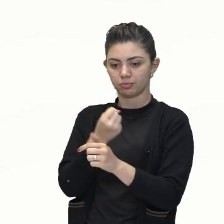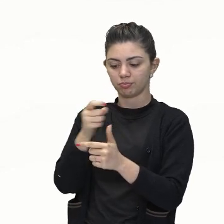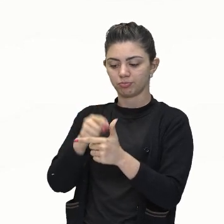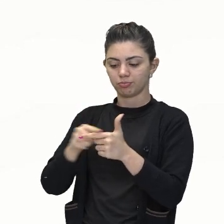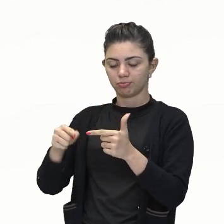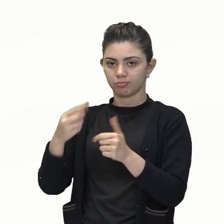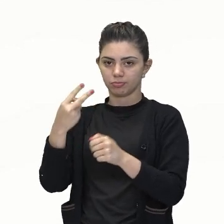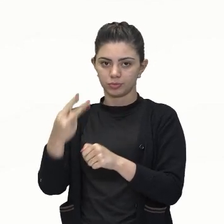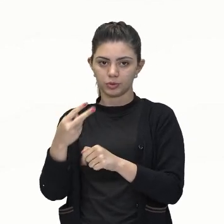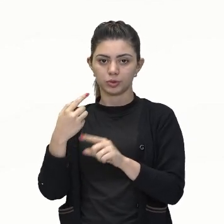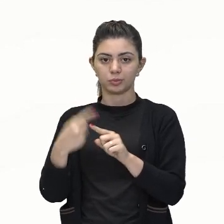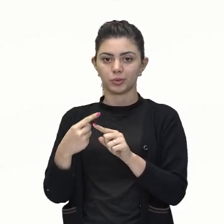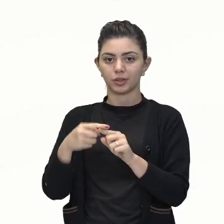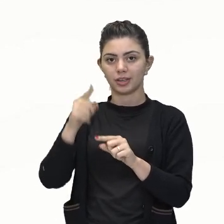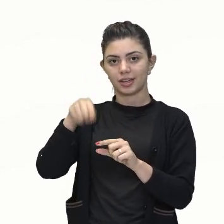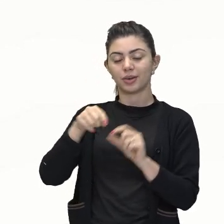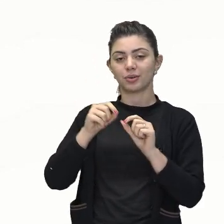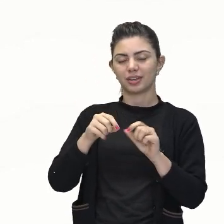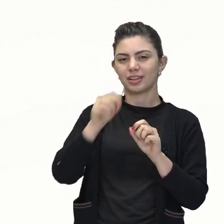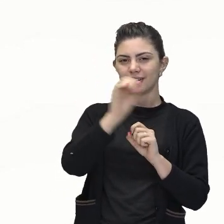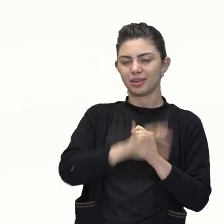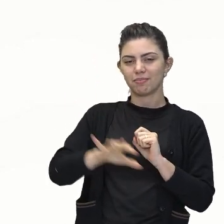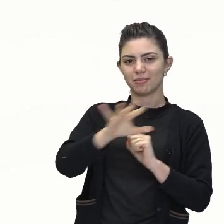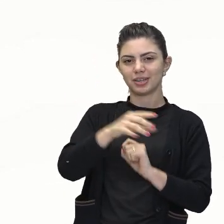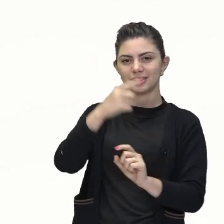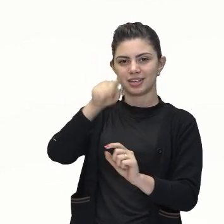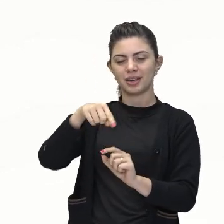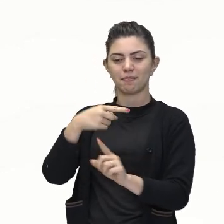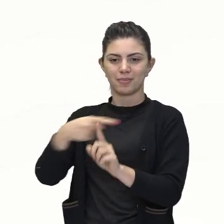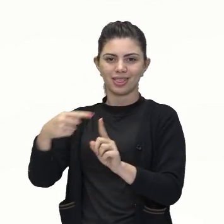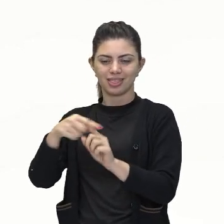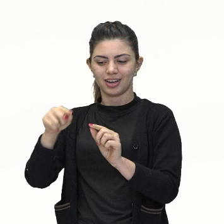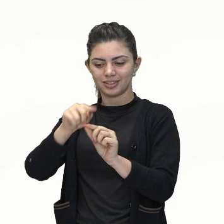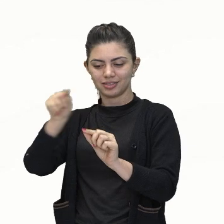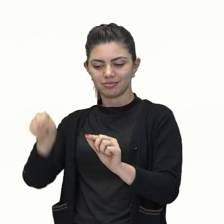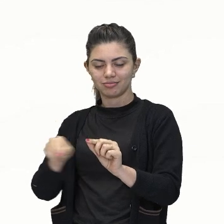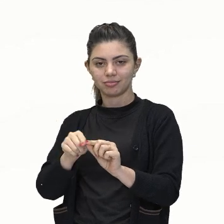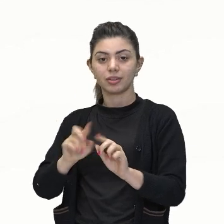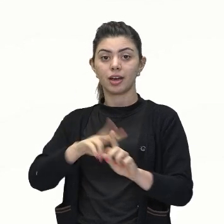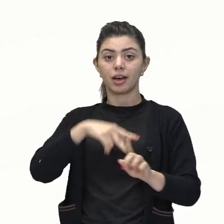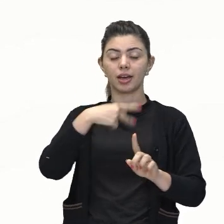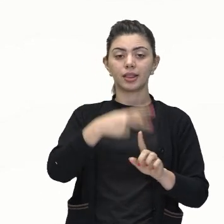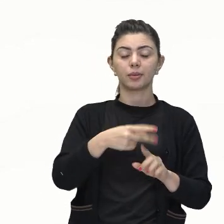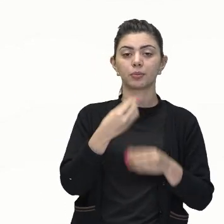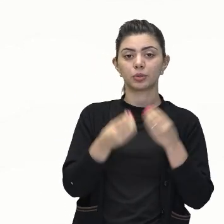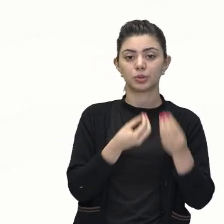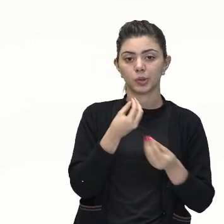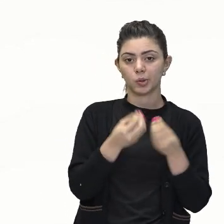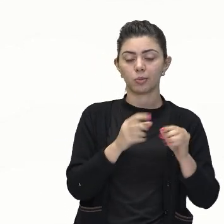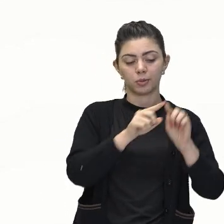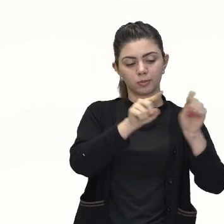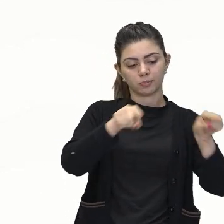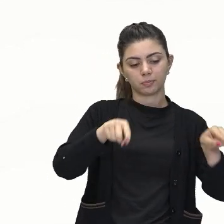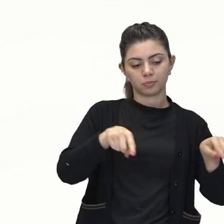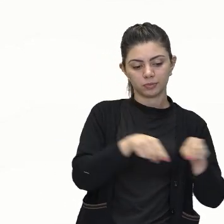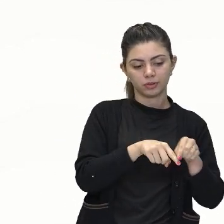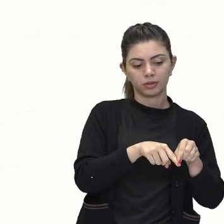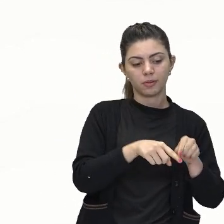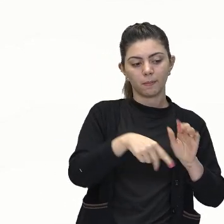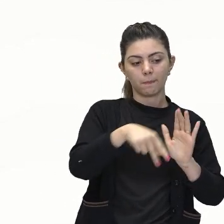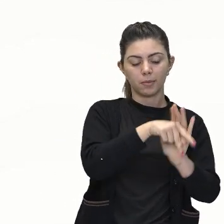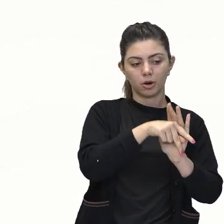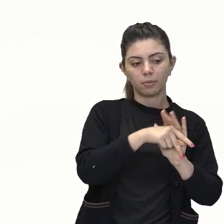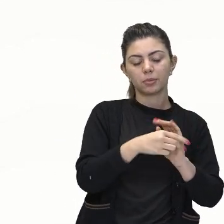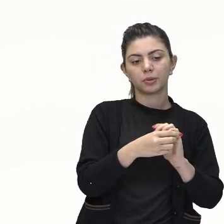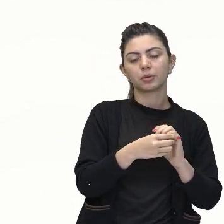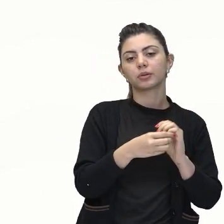parte circular é metade do círculo, e depois somar esse resultado às medidas dos 3 lados